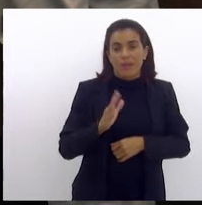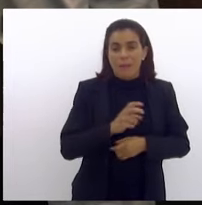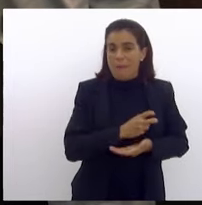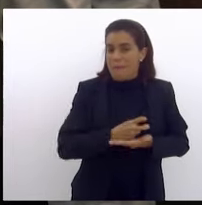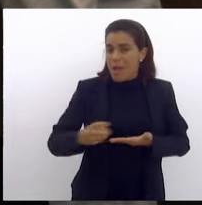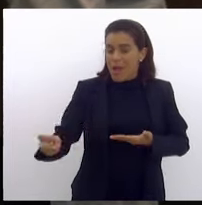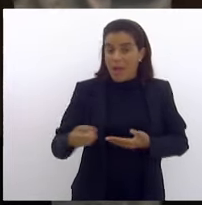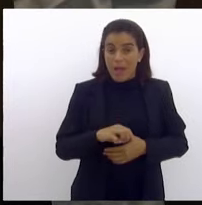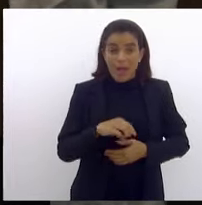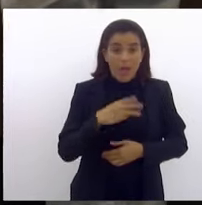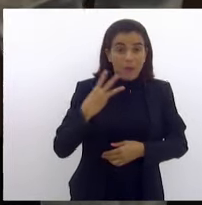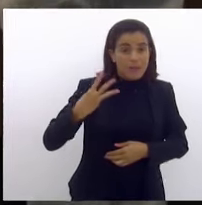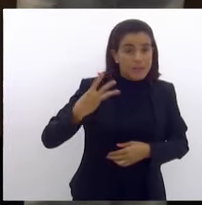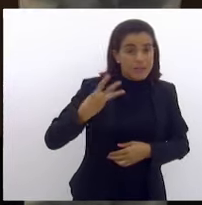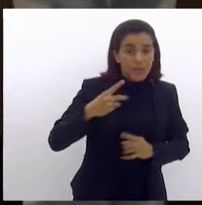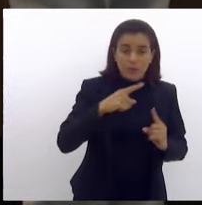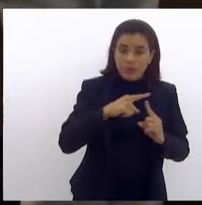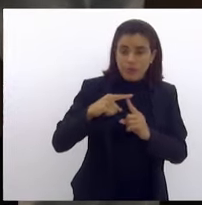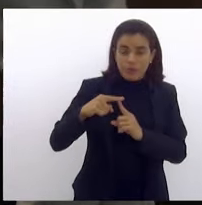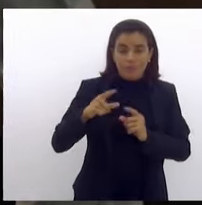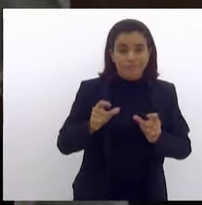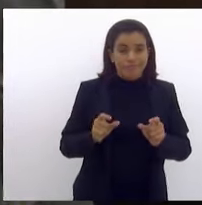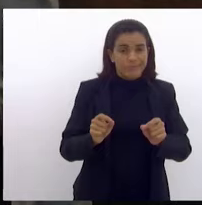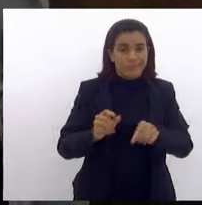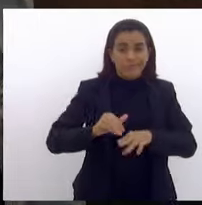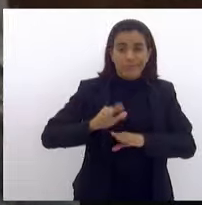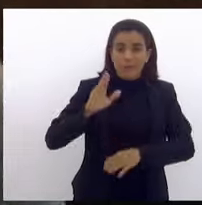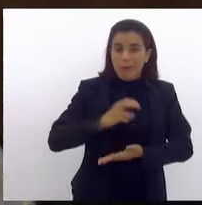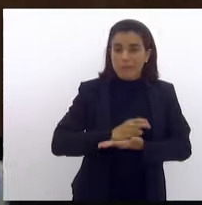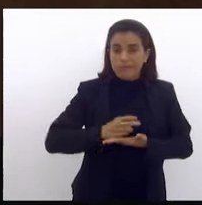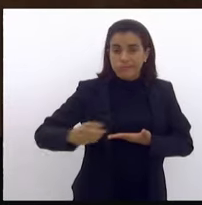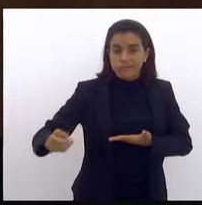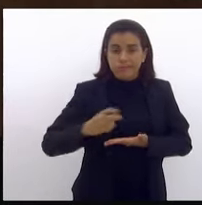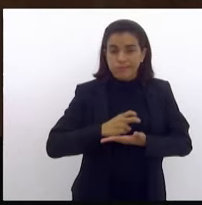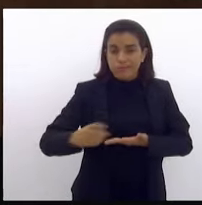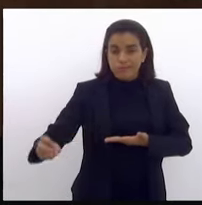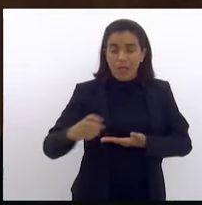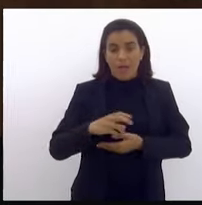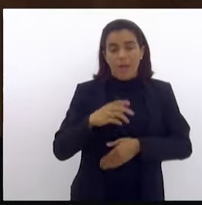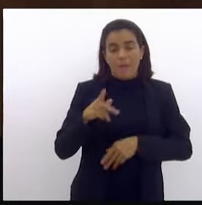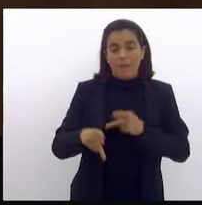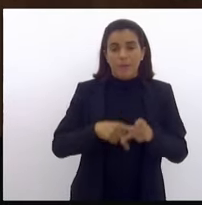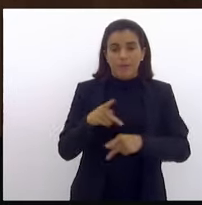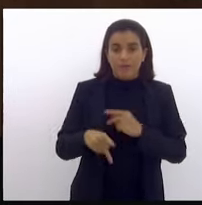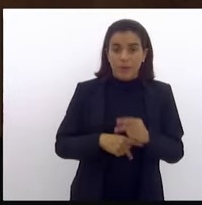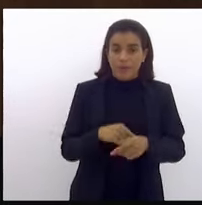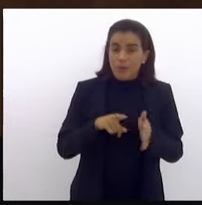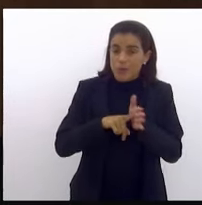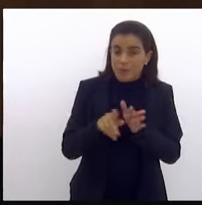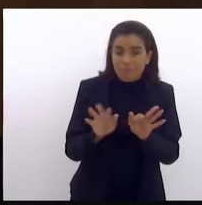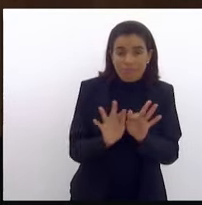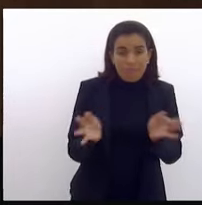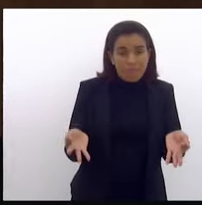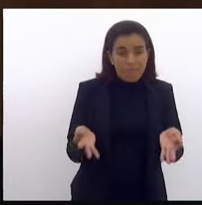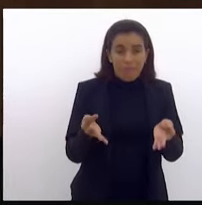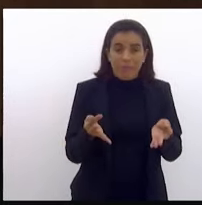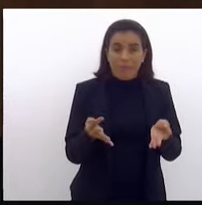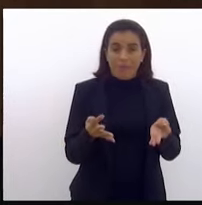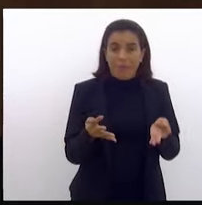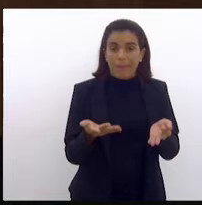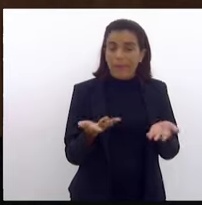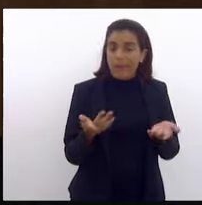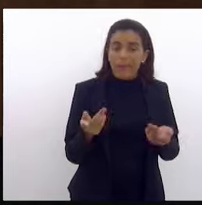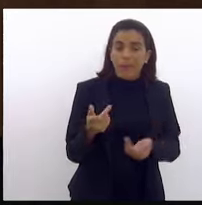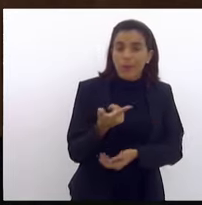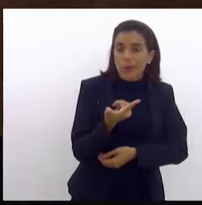muito. É o terceiro câncer, presidente, que mais tem matado a população. Um exame simples como esse,